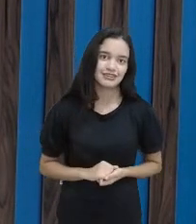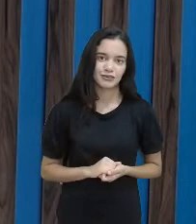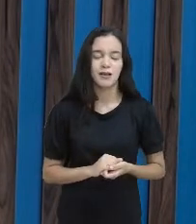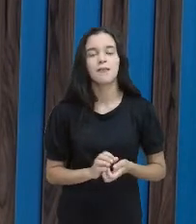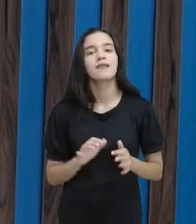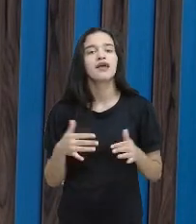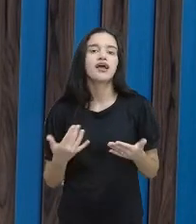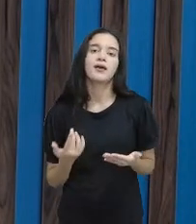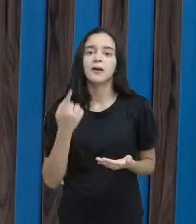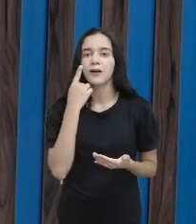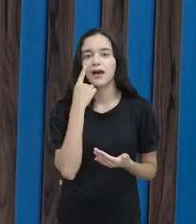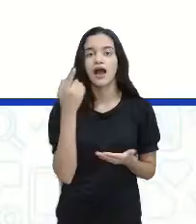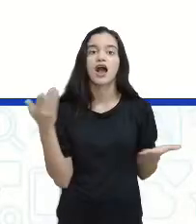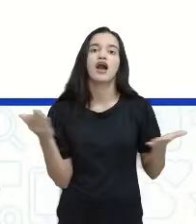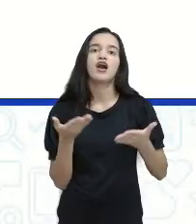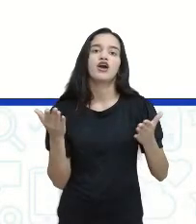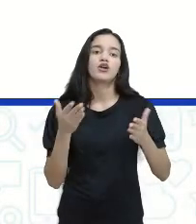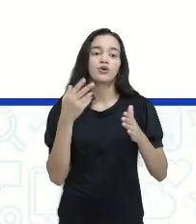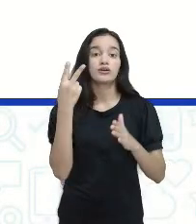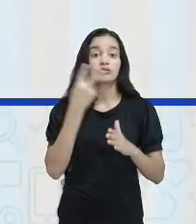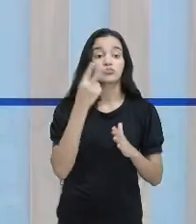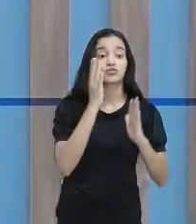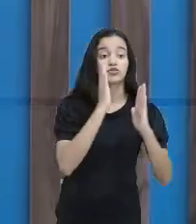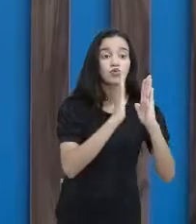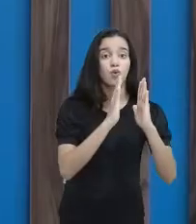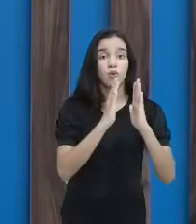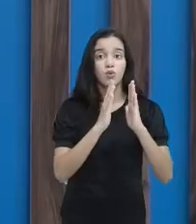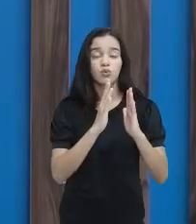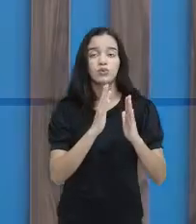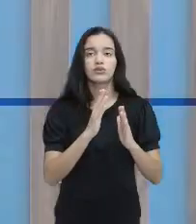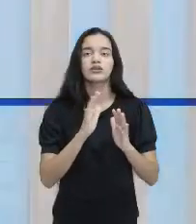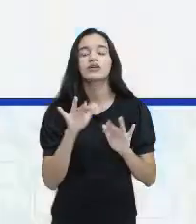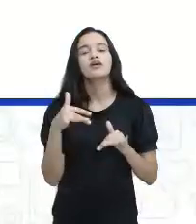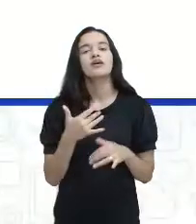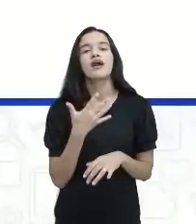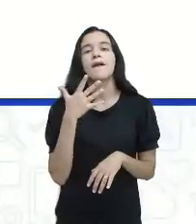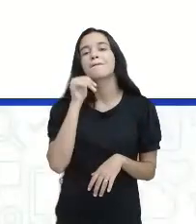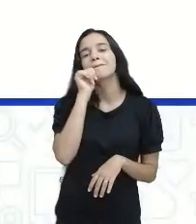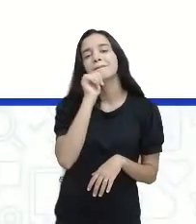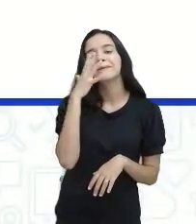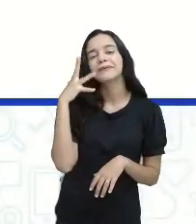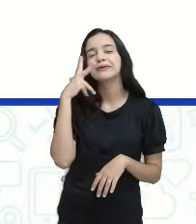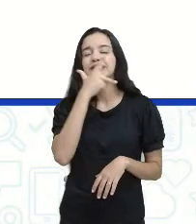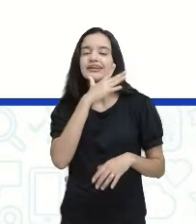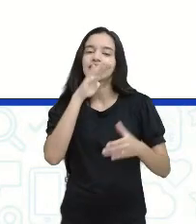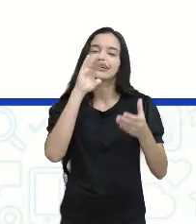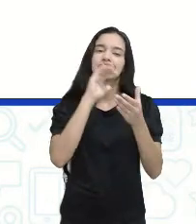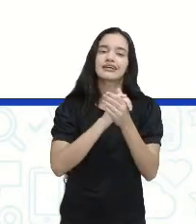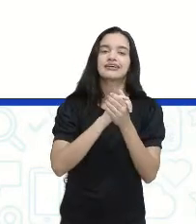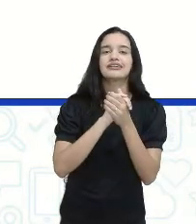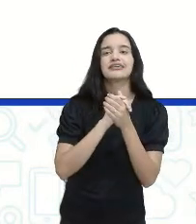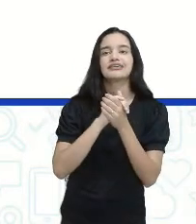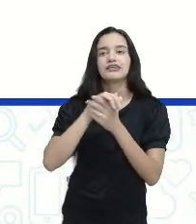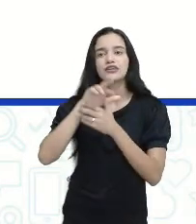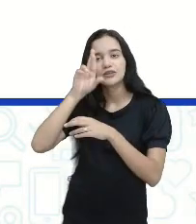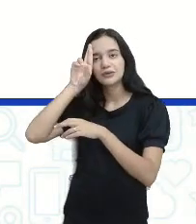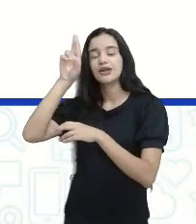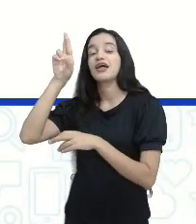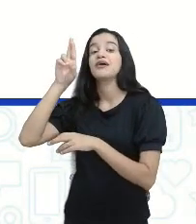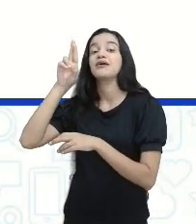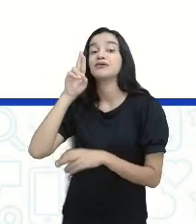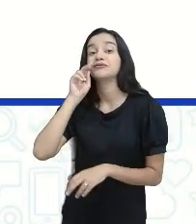Então, é isso. Na segunda coluna, ó, outro exemplo. Bela Margarida casou-se com o senhor Barão Ratão.